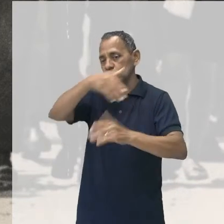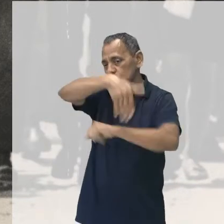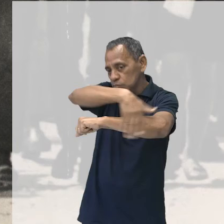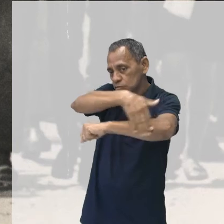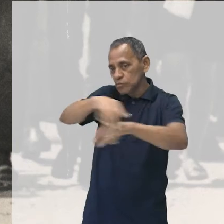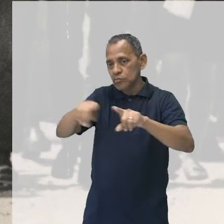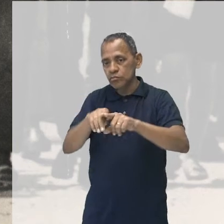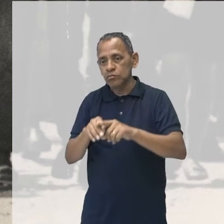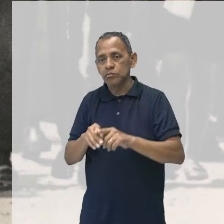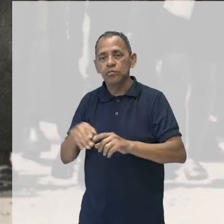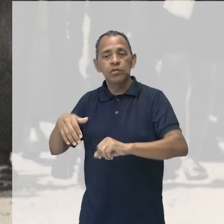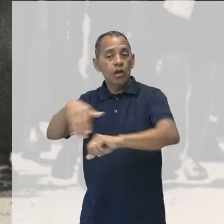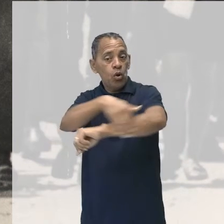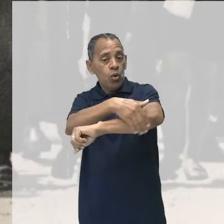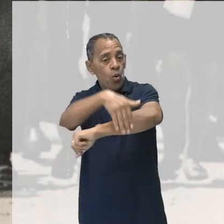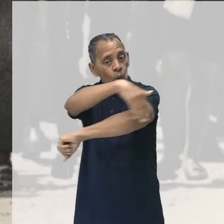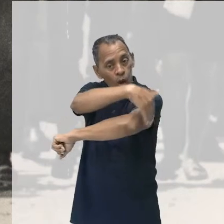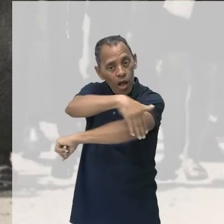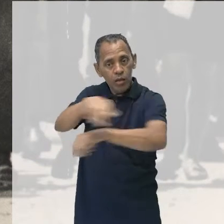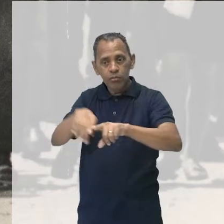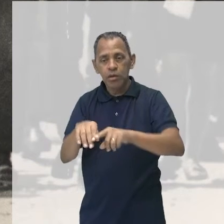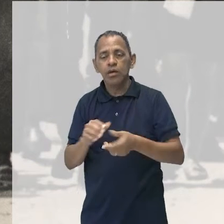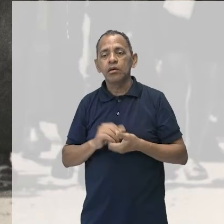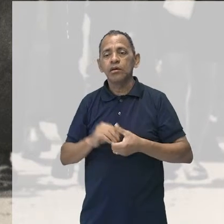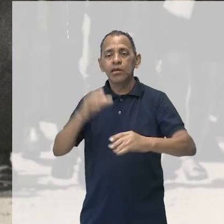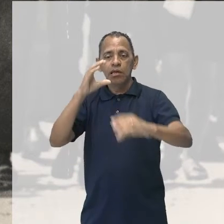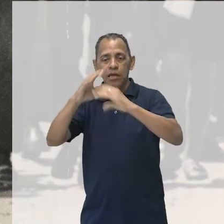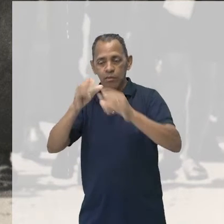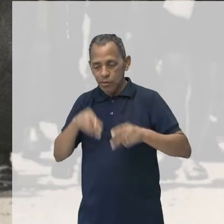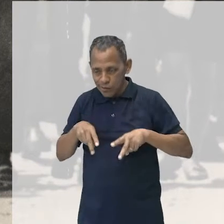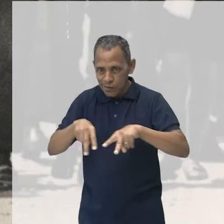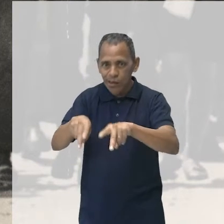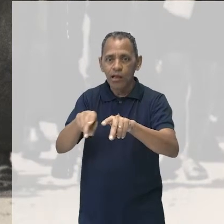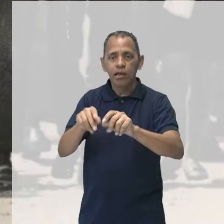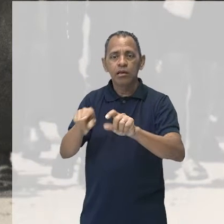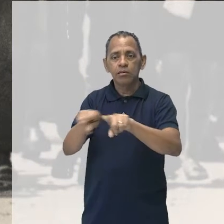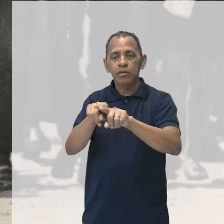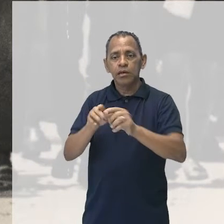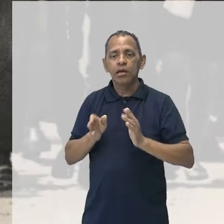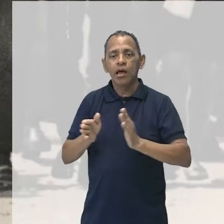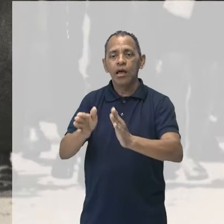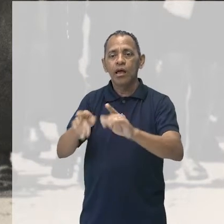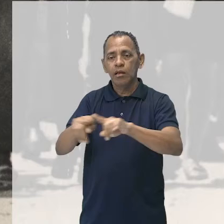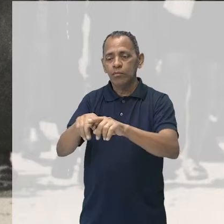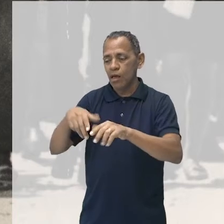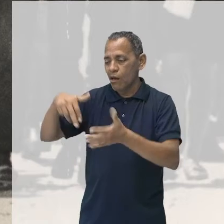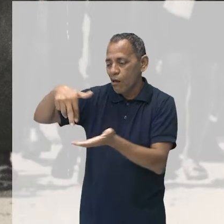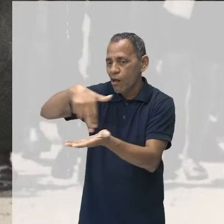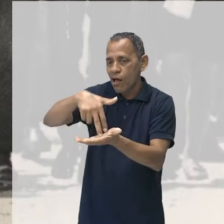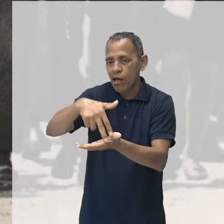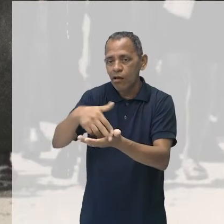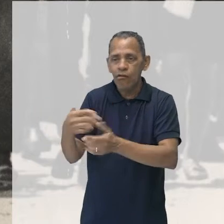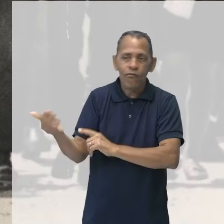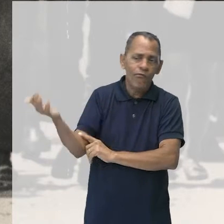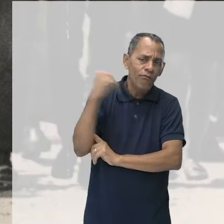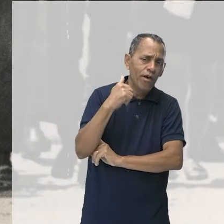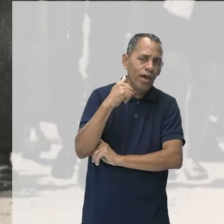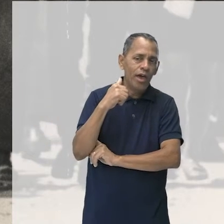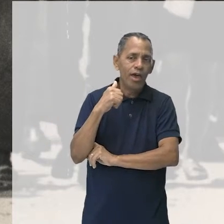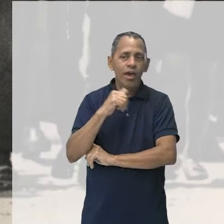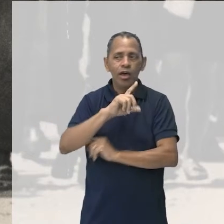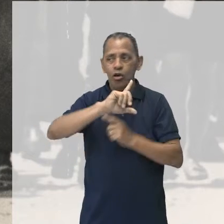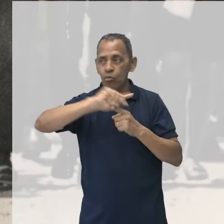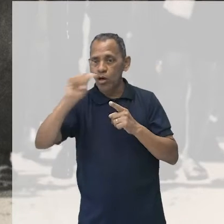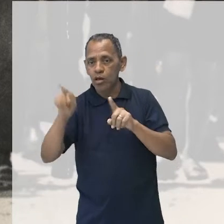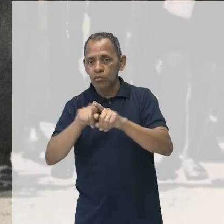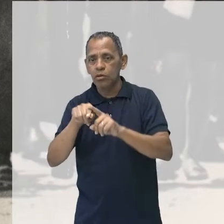construções. Caminhando e cantando e seguindo a canção. Bem, vamos embora, que esperar não